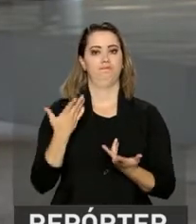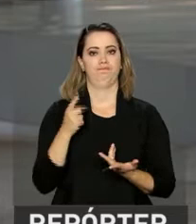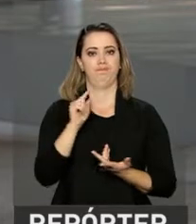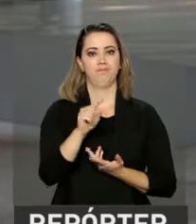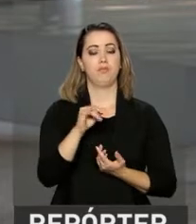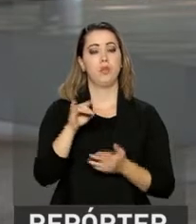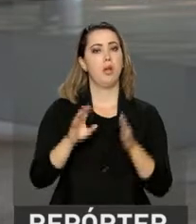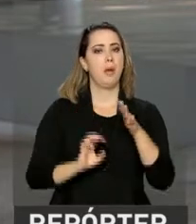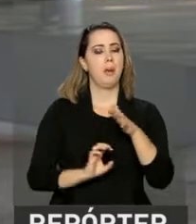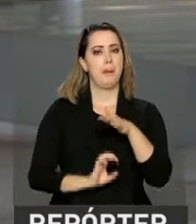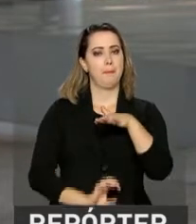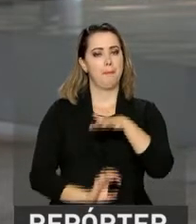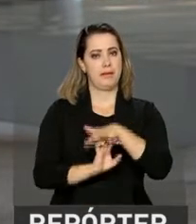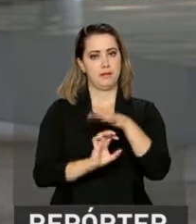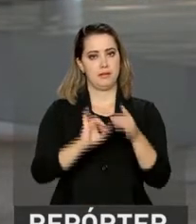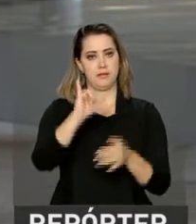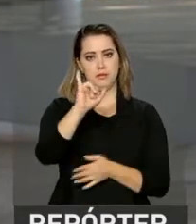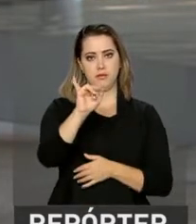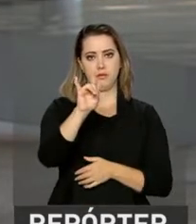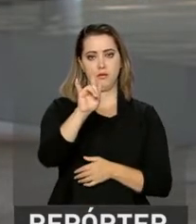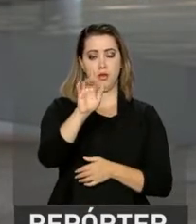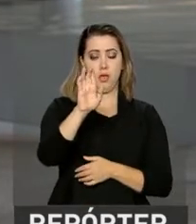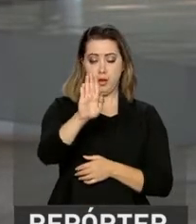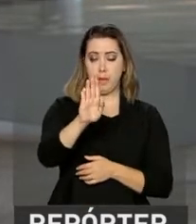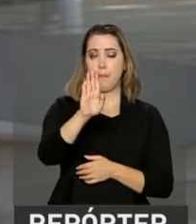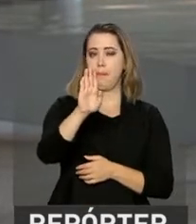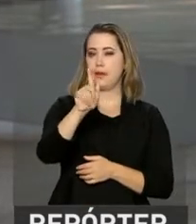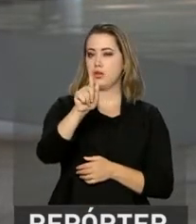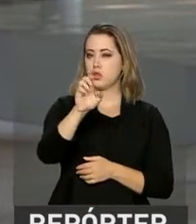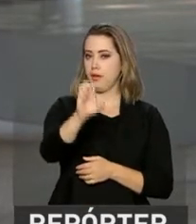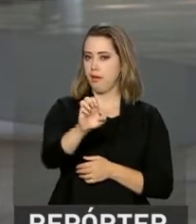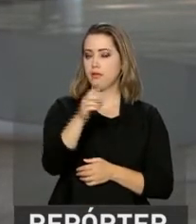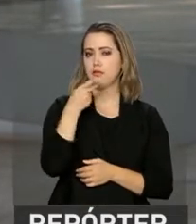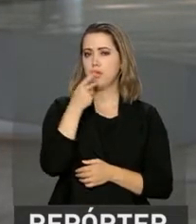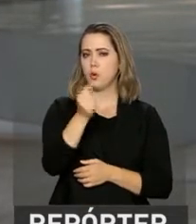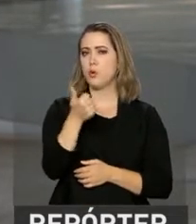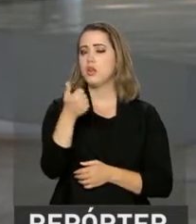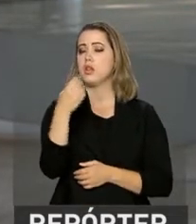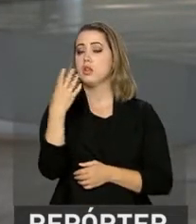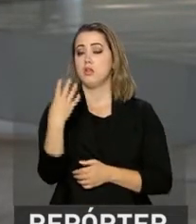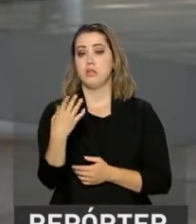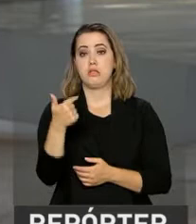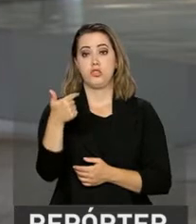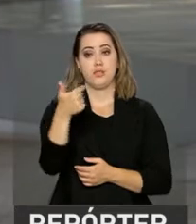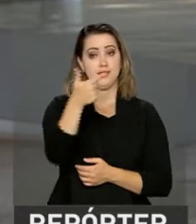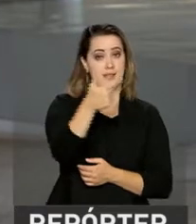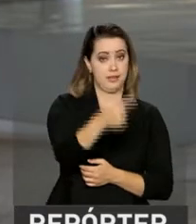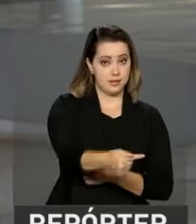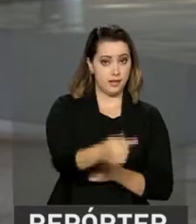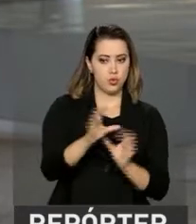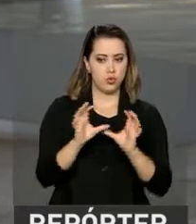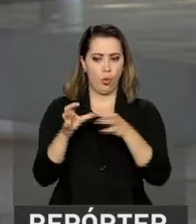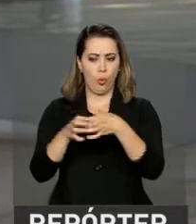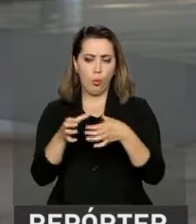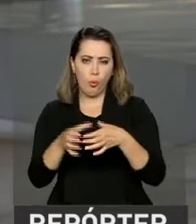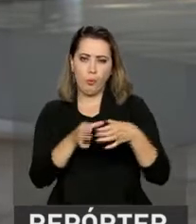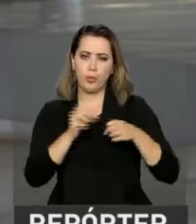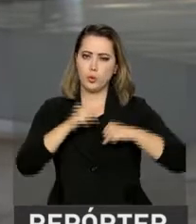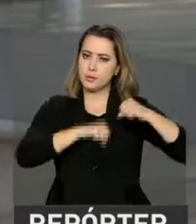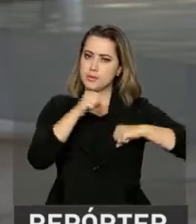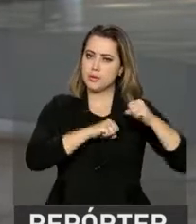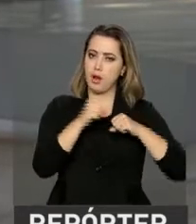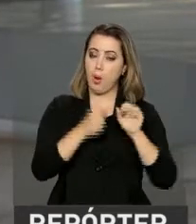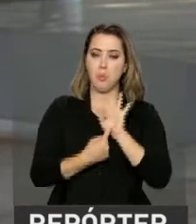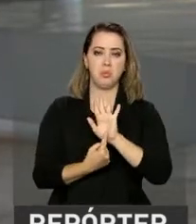ibge dos 24 ramos do setor industrial no brasil 17 deles apresentaram crescimento na produção